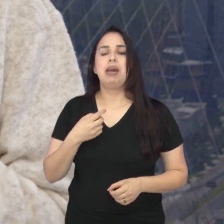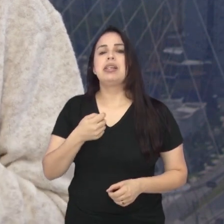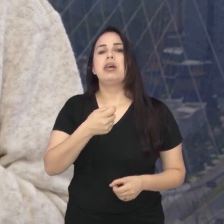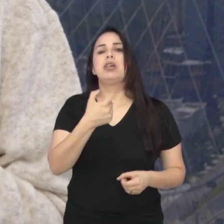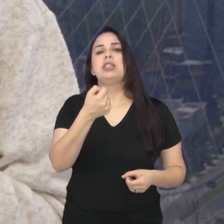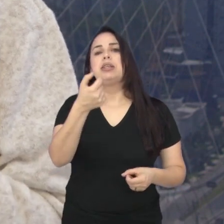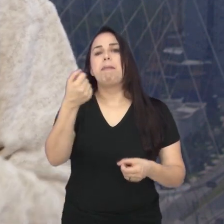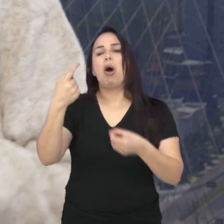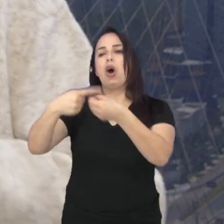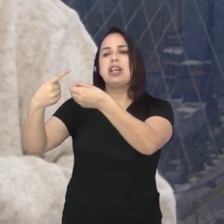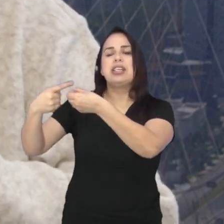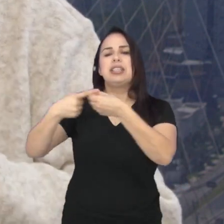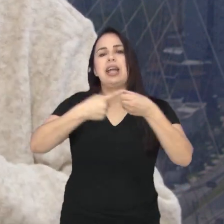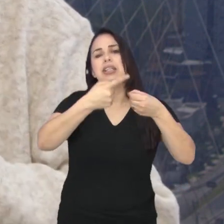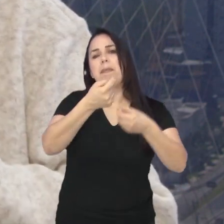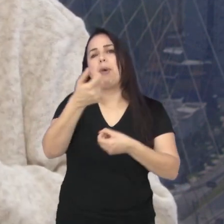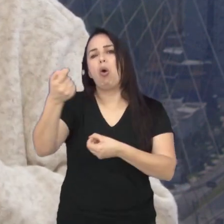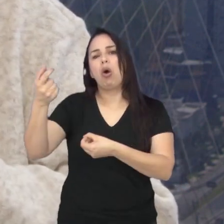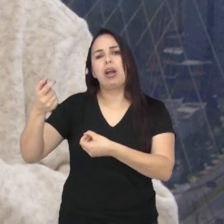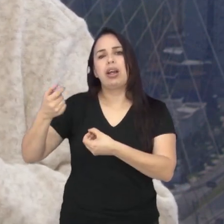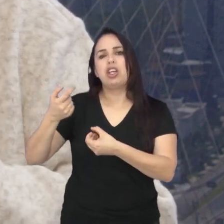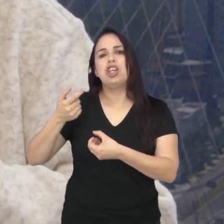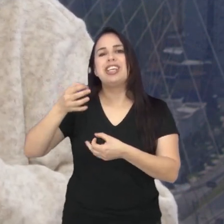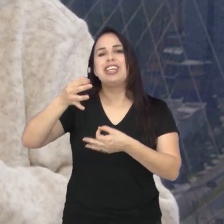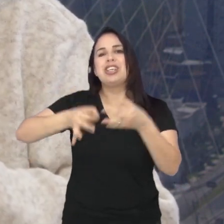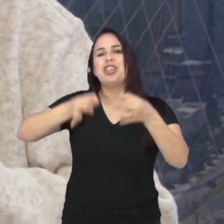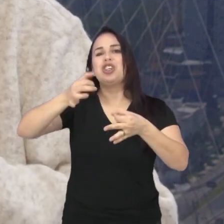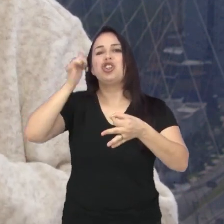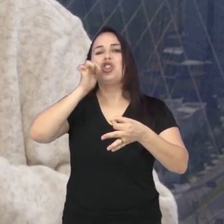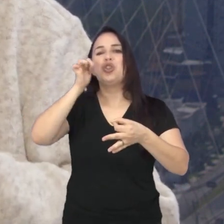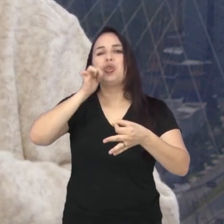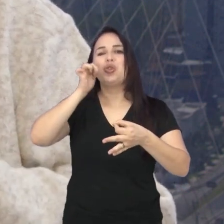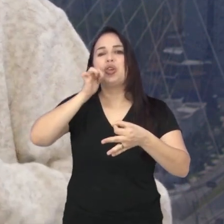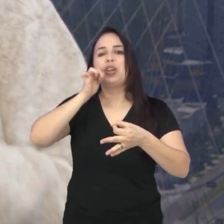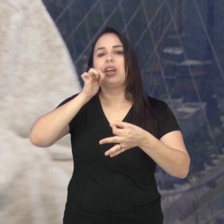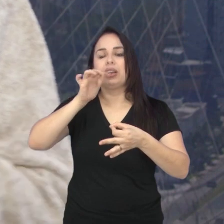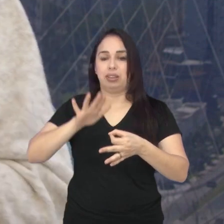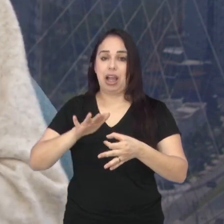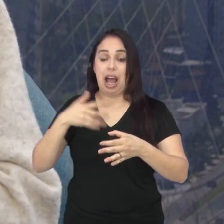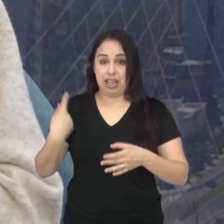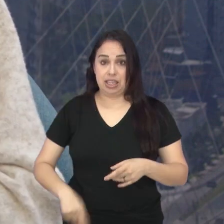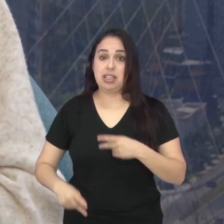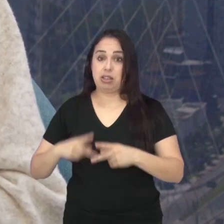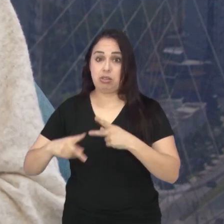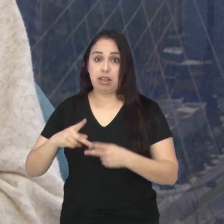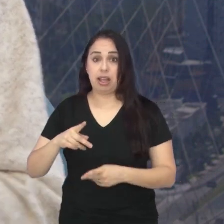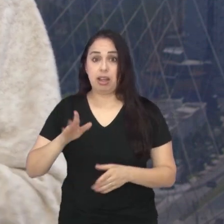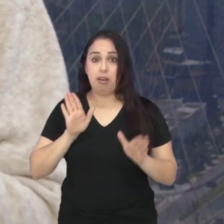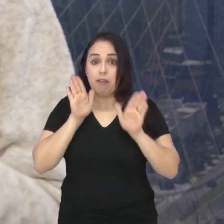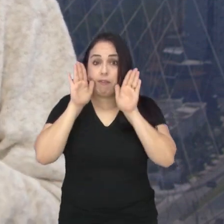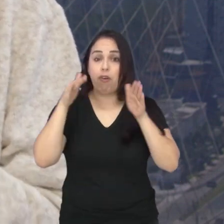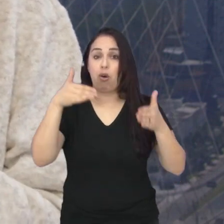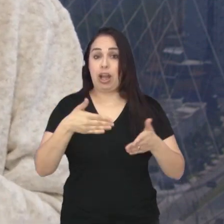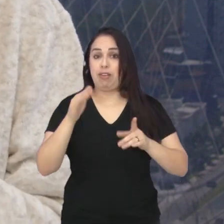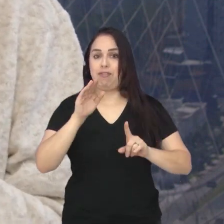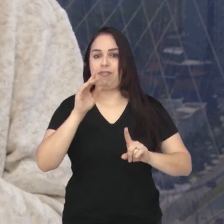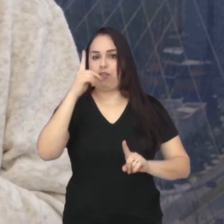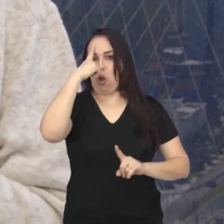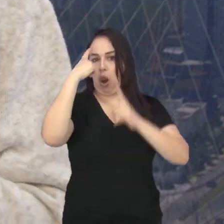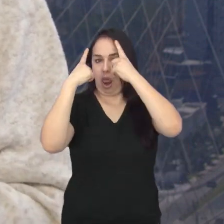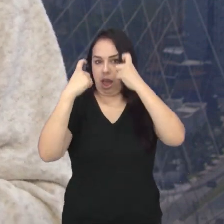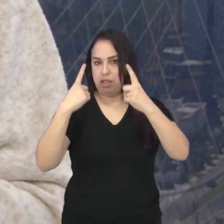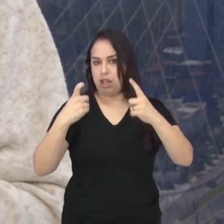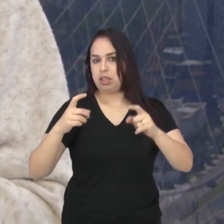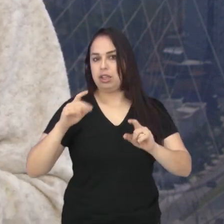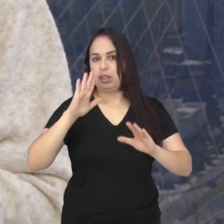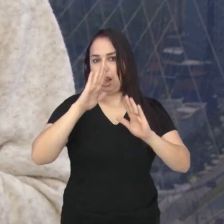poucas cidades do estado de São Paulo, cidades do interior, que tem uma vara de violência doméstica. E aqui a titular é